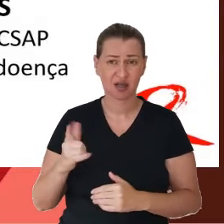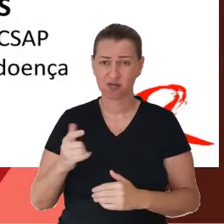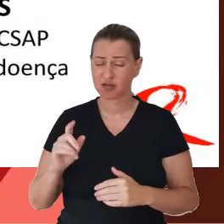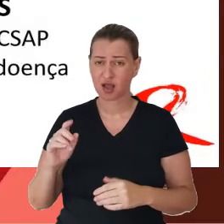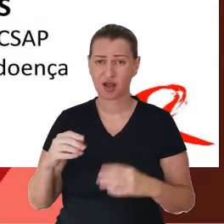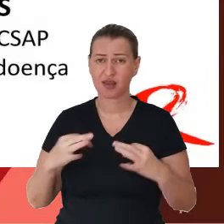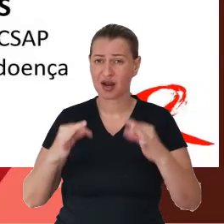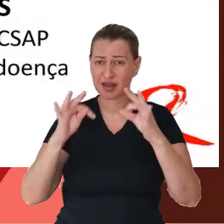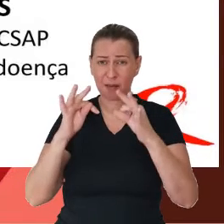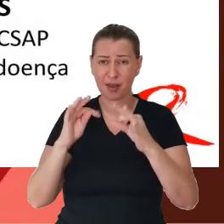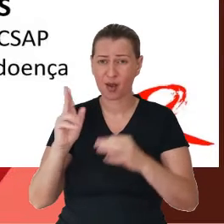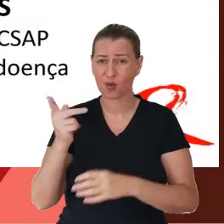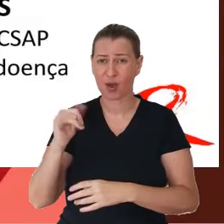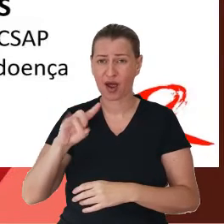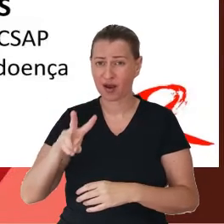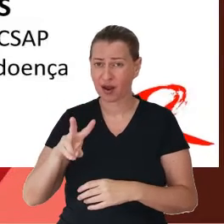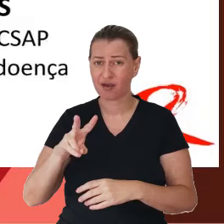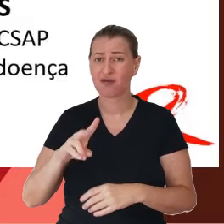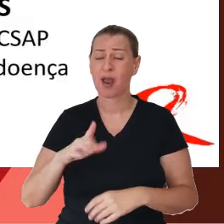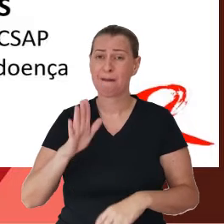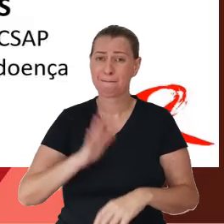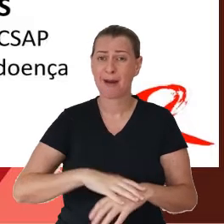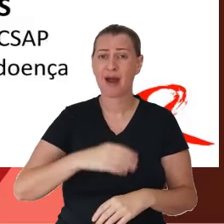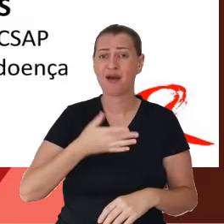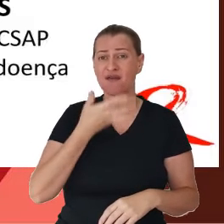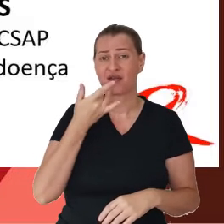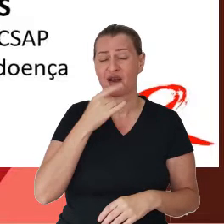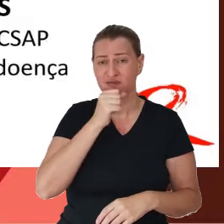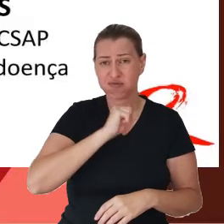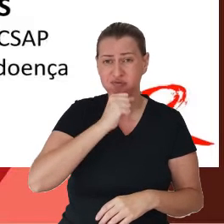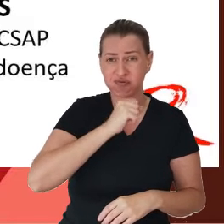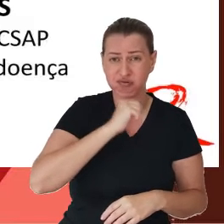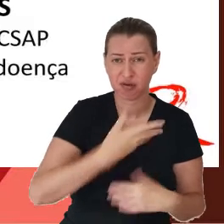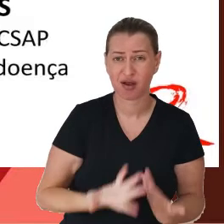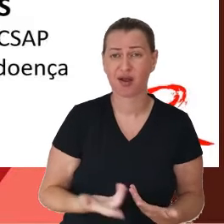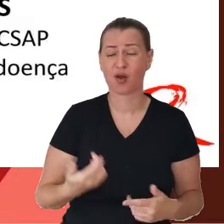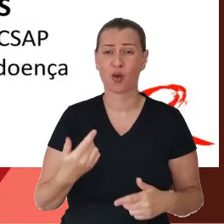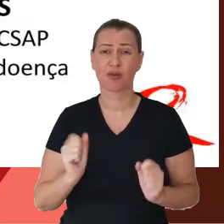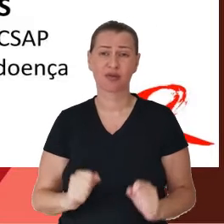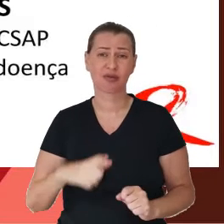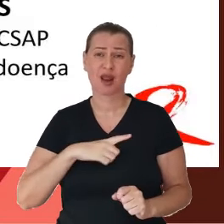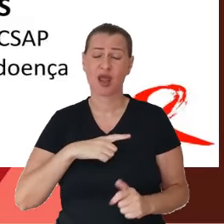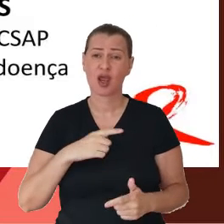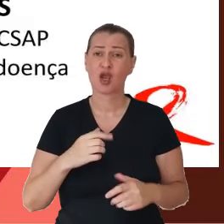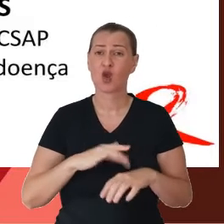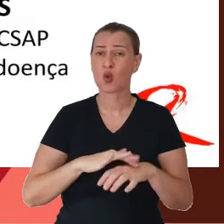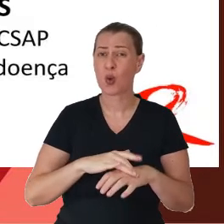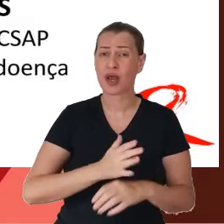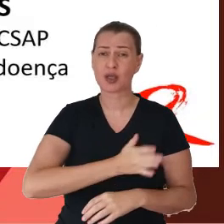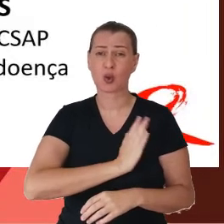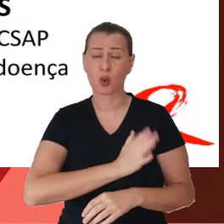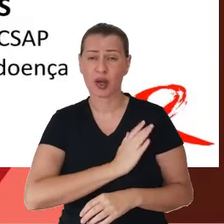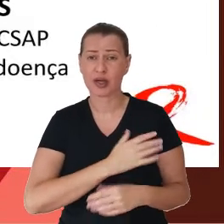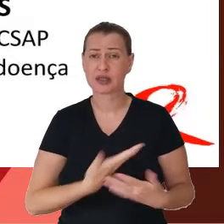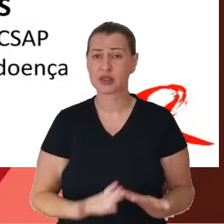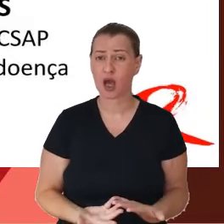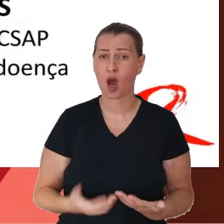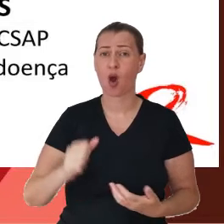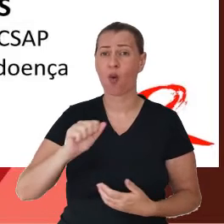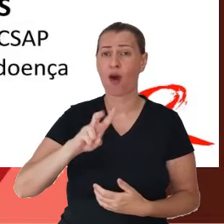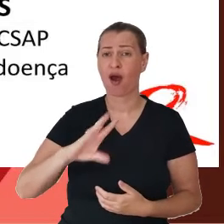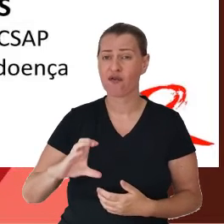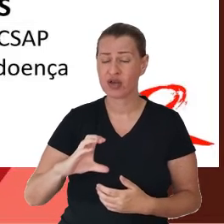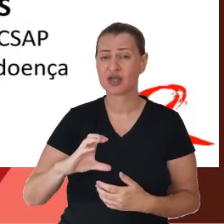mais acelerada, então a gente tem uma prevalência maior de doenças cardiovasculares, como infarto e AVC, nas pessoas